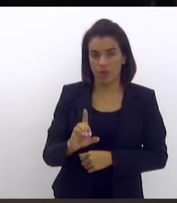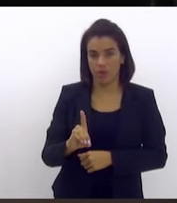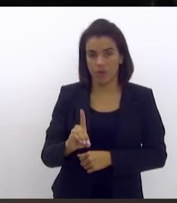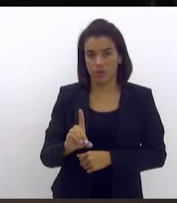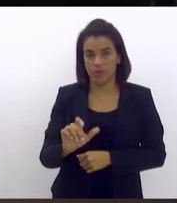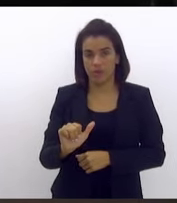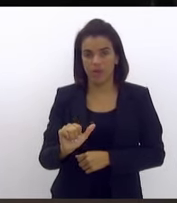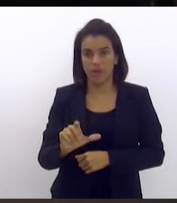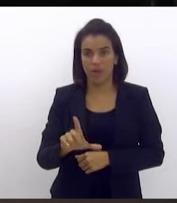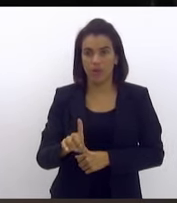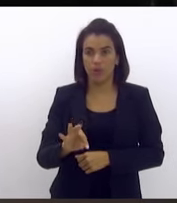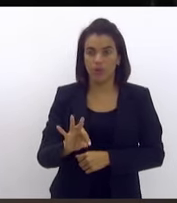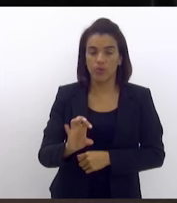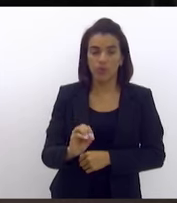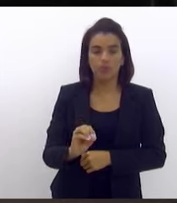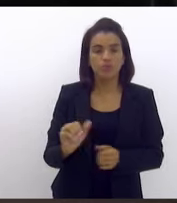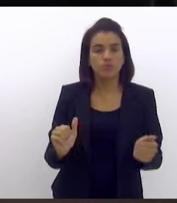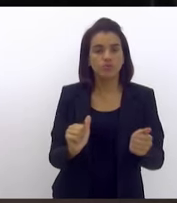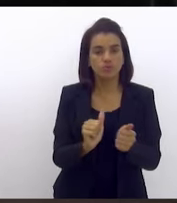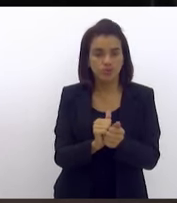pública com o presidente da Genersa,